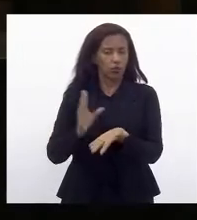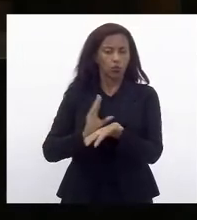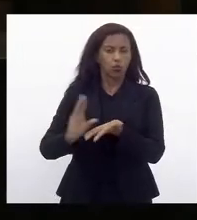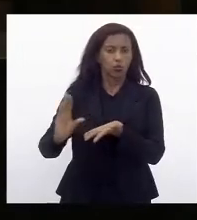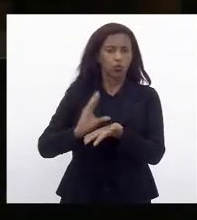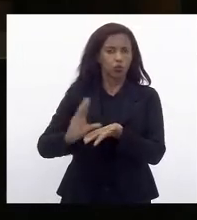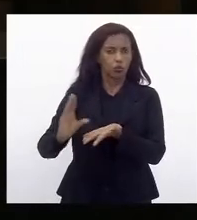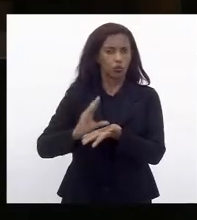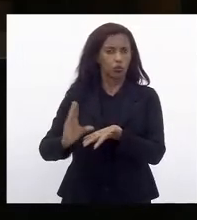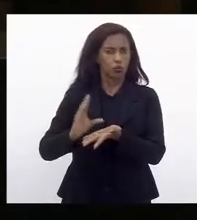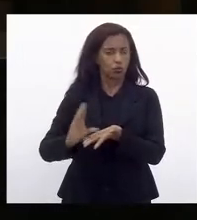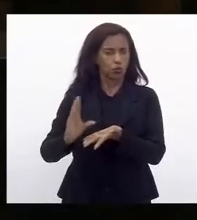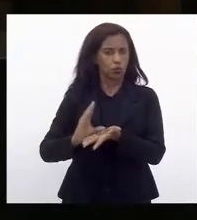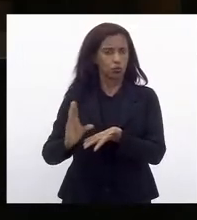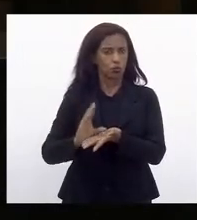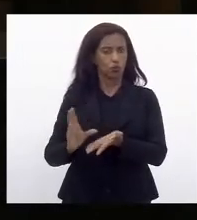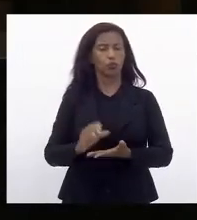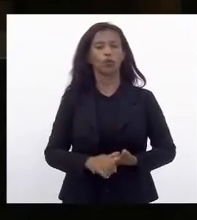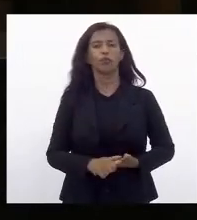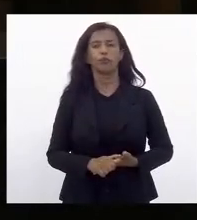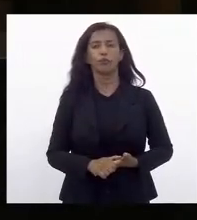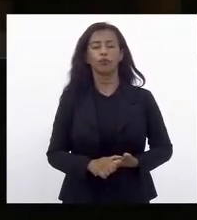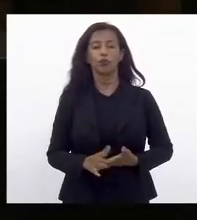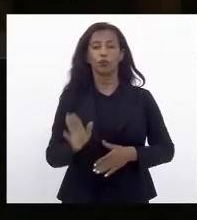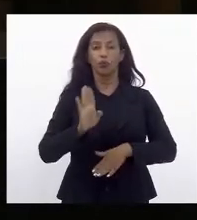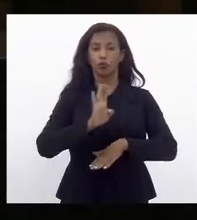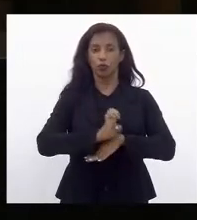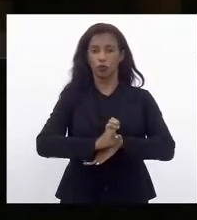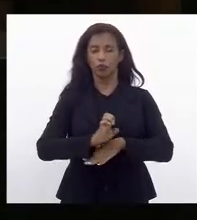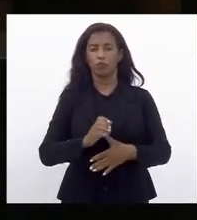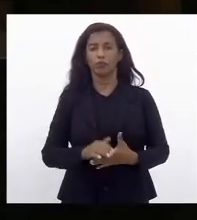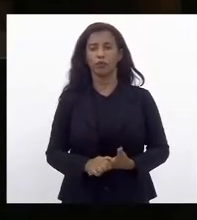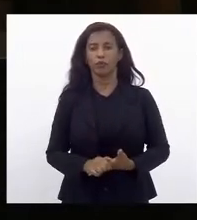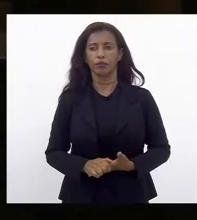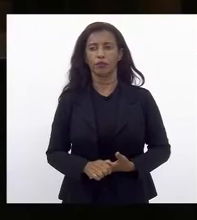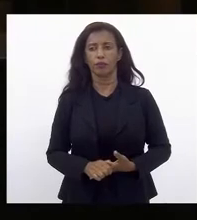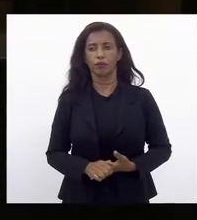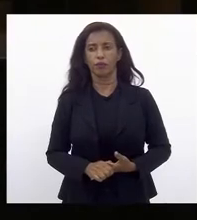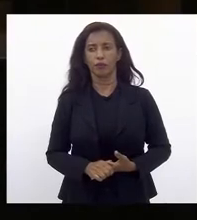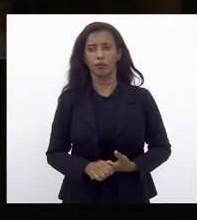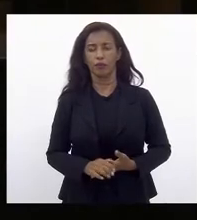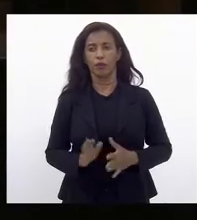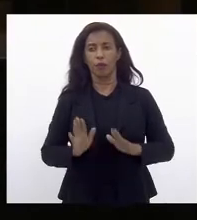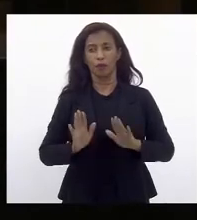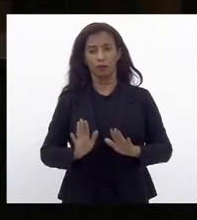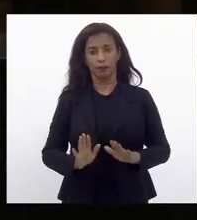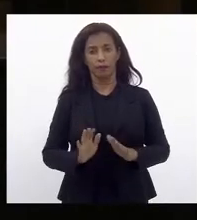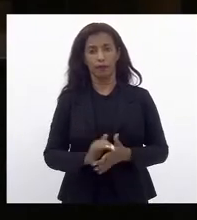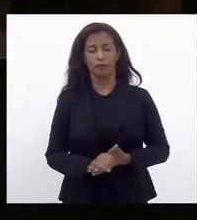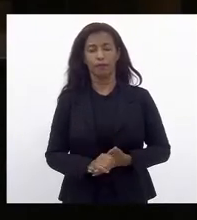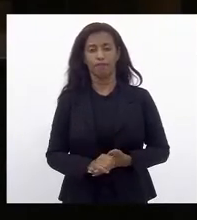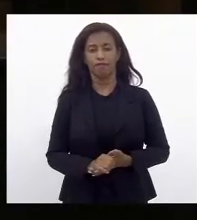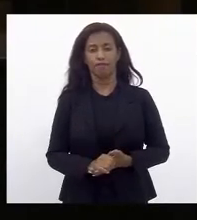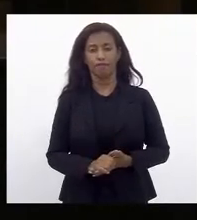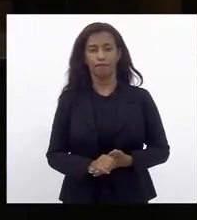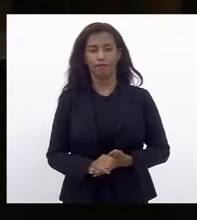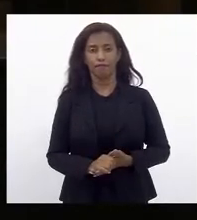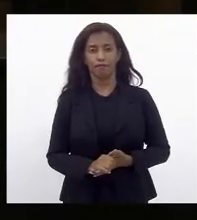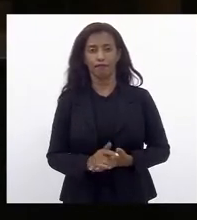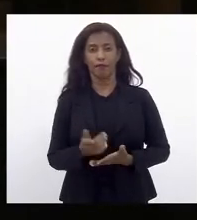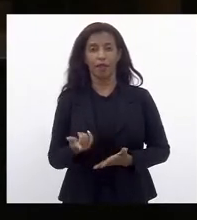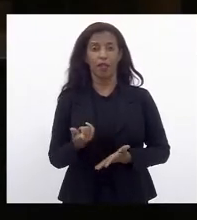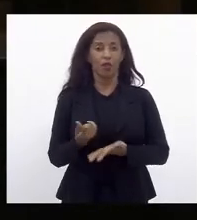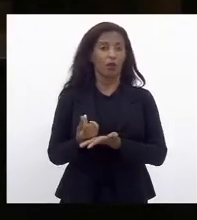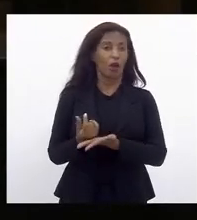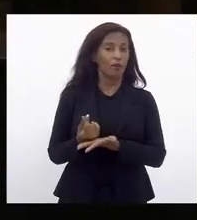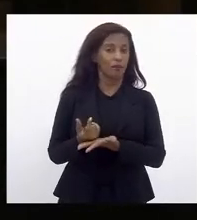recursos por parte do Estado. Mas aí entra o